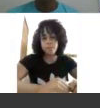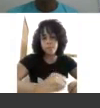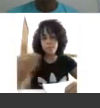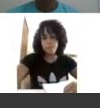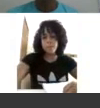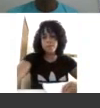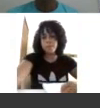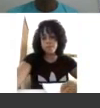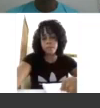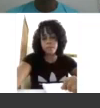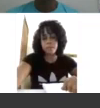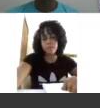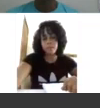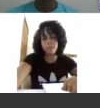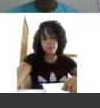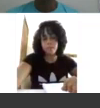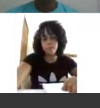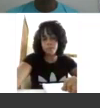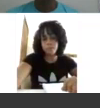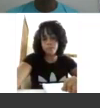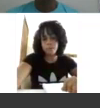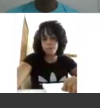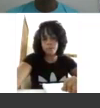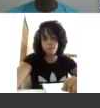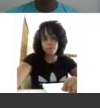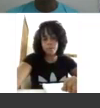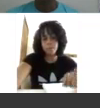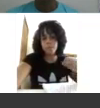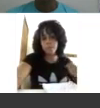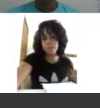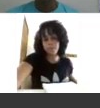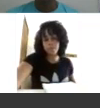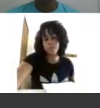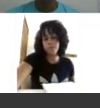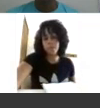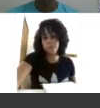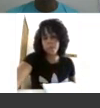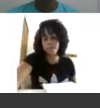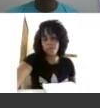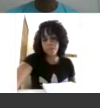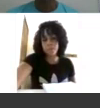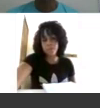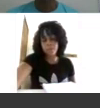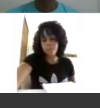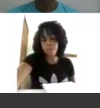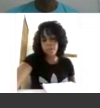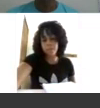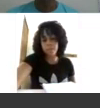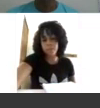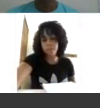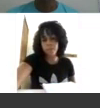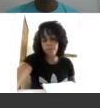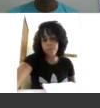enquanto professor, de buscar e essa coisa do contágio, né, era tudo muito novo, mas isso logo no